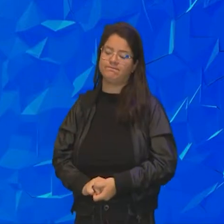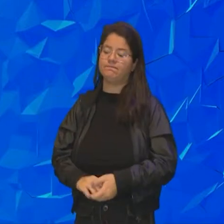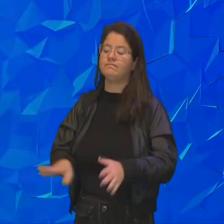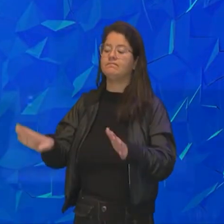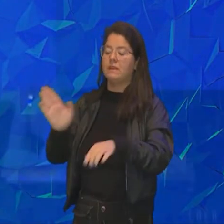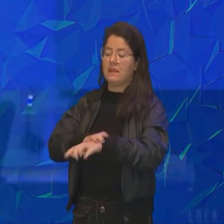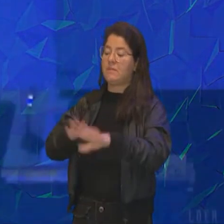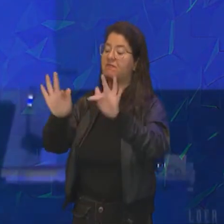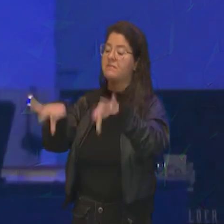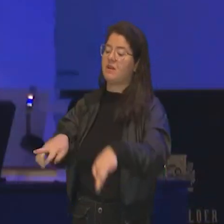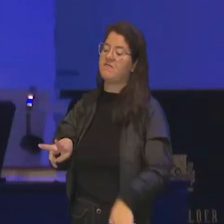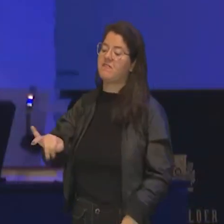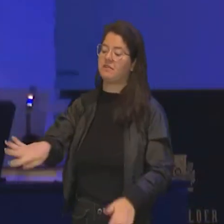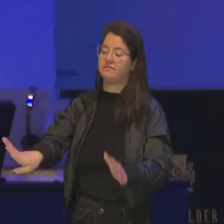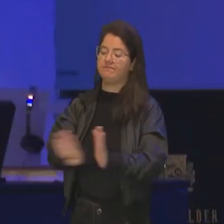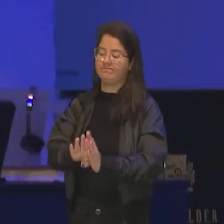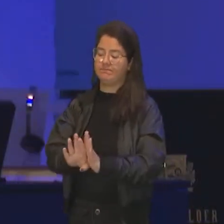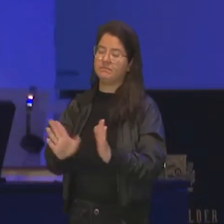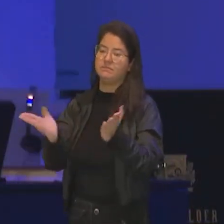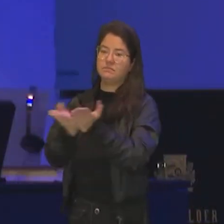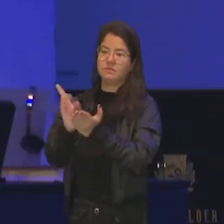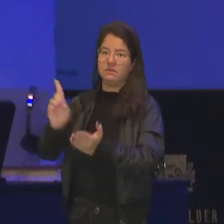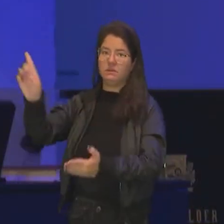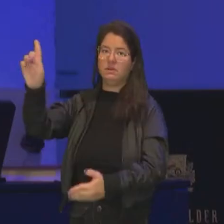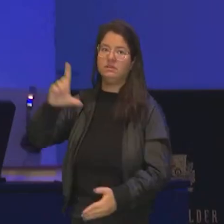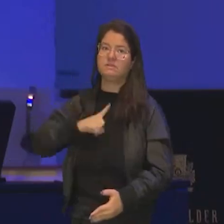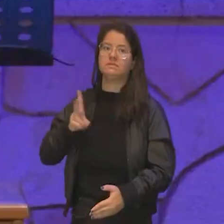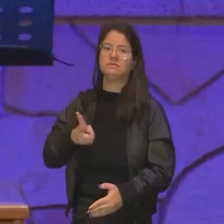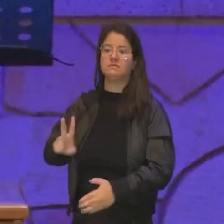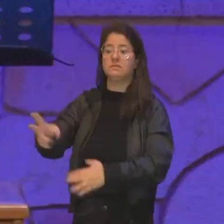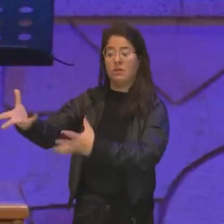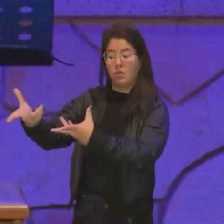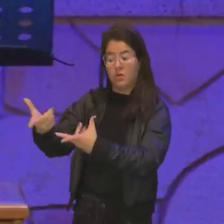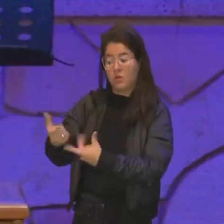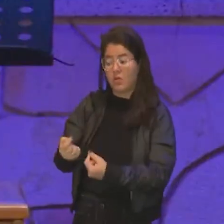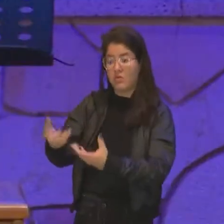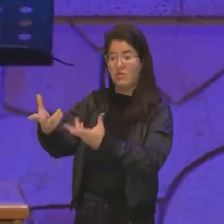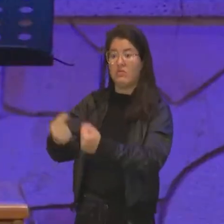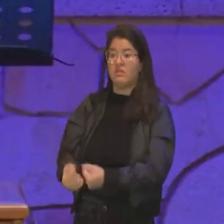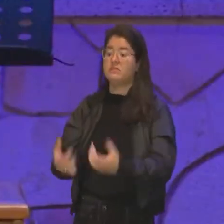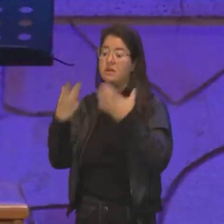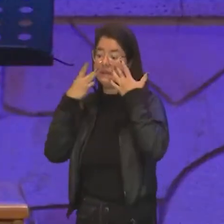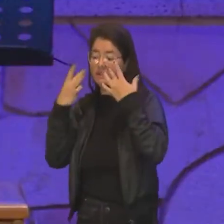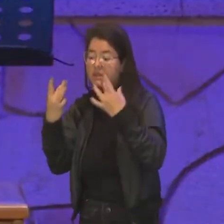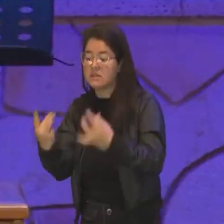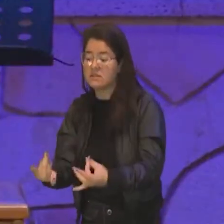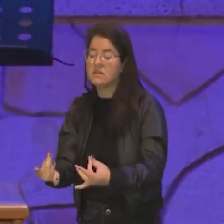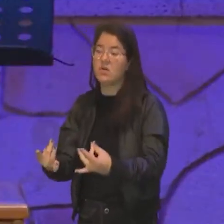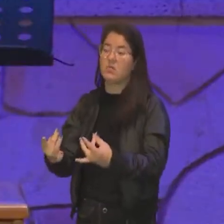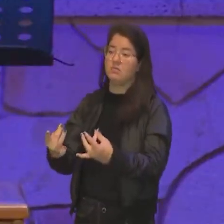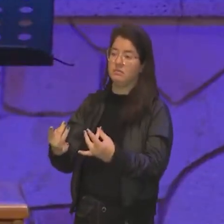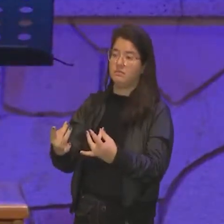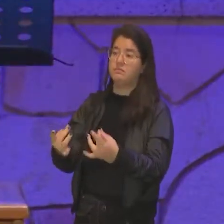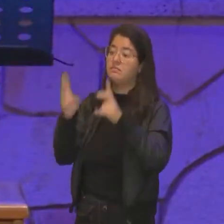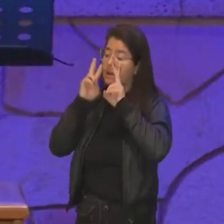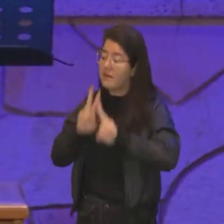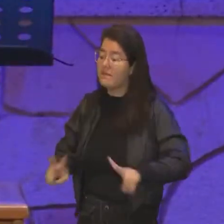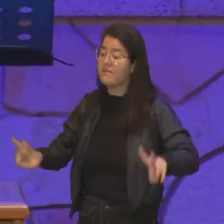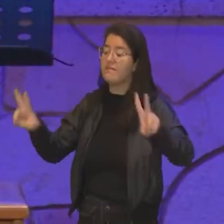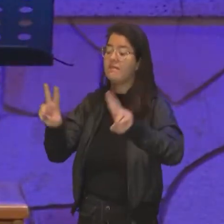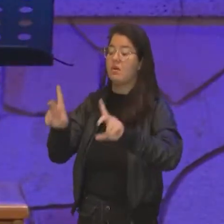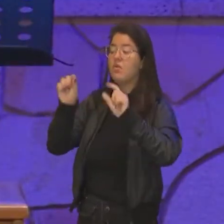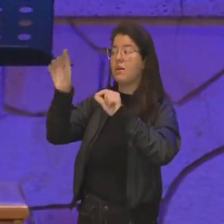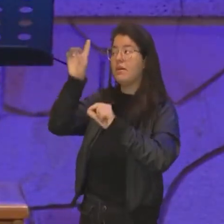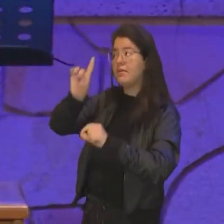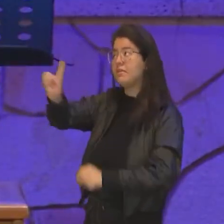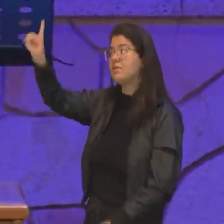A Bíblia, ela possui sempre este convite para ouvir, para escutar aquilo que Deus